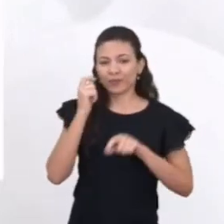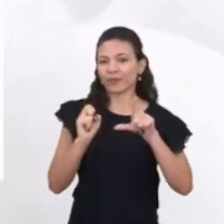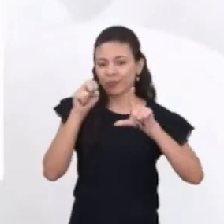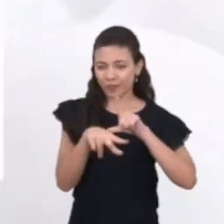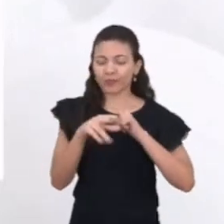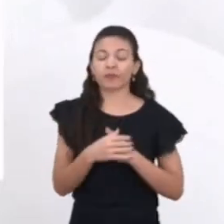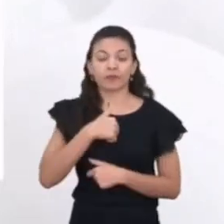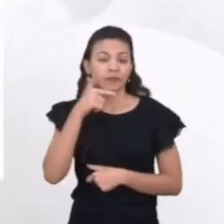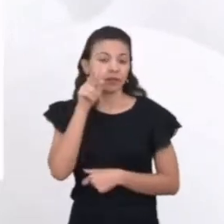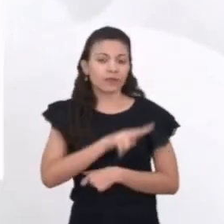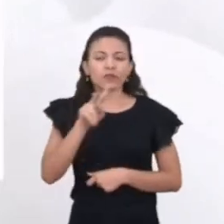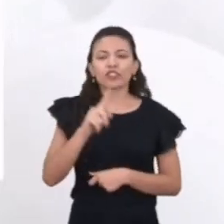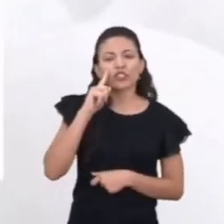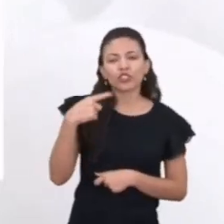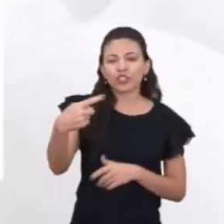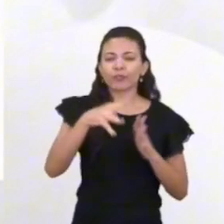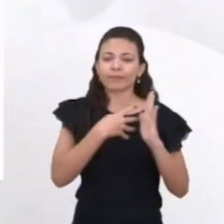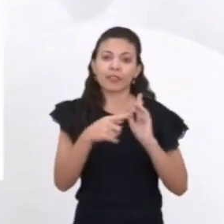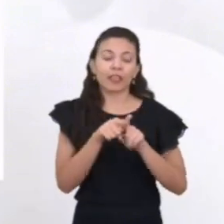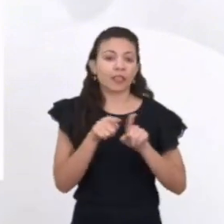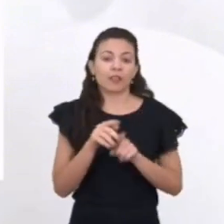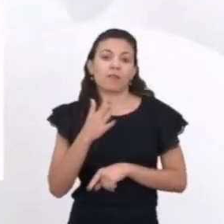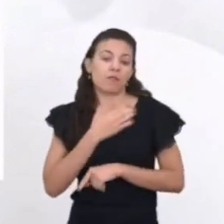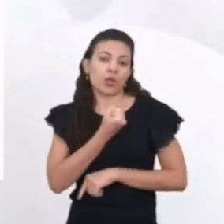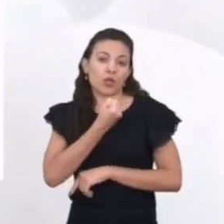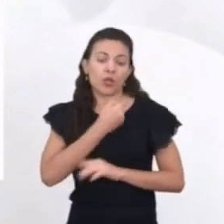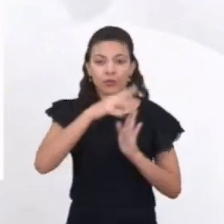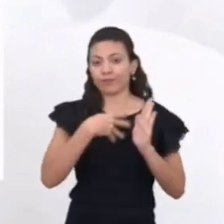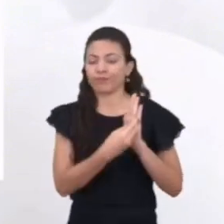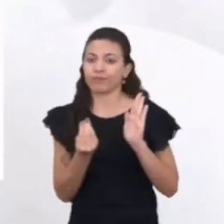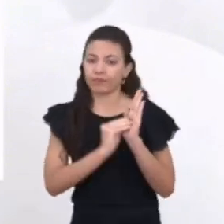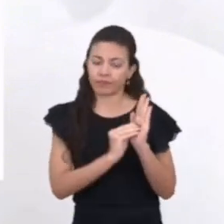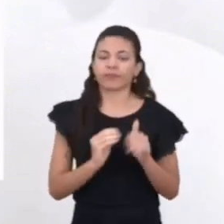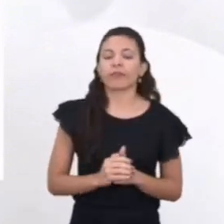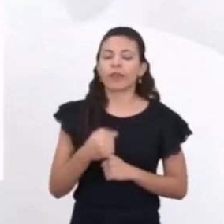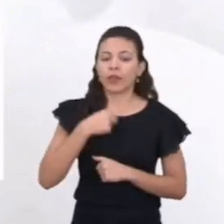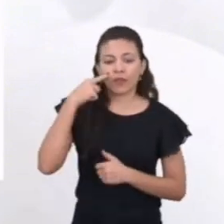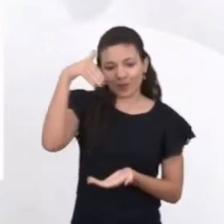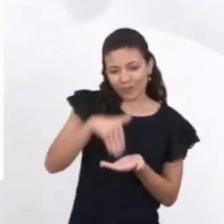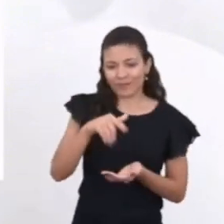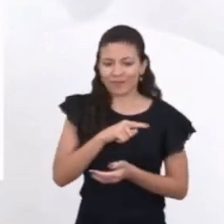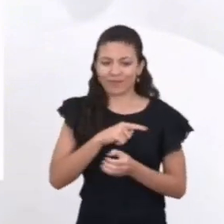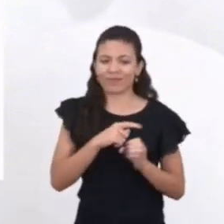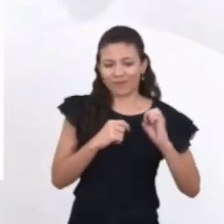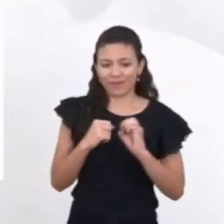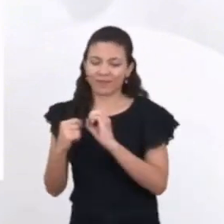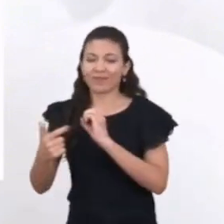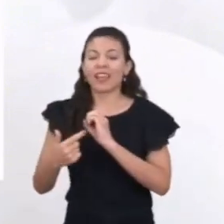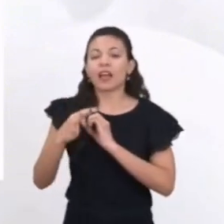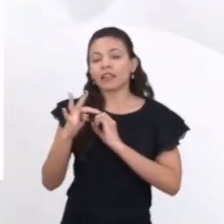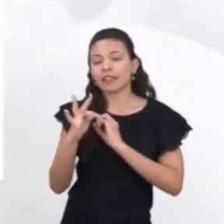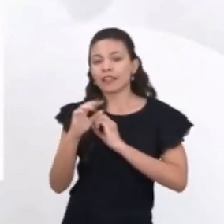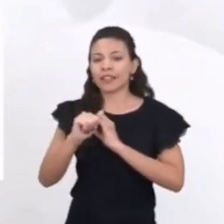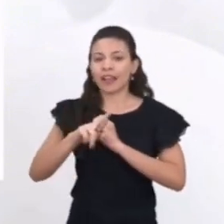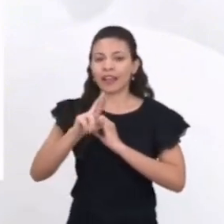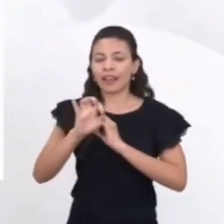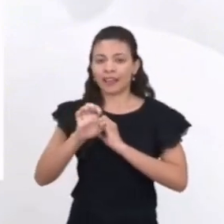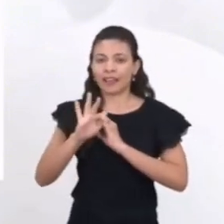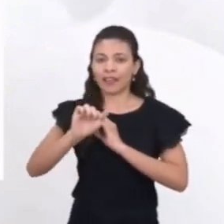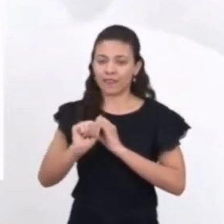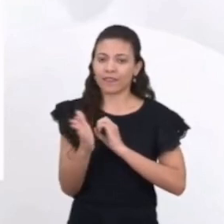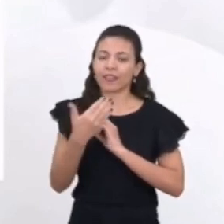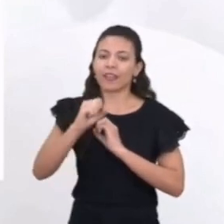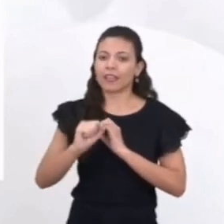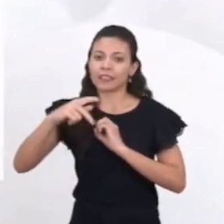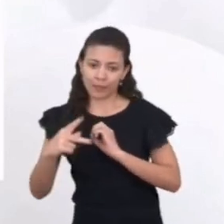Eu vou visualizar ali a minha agenda, o meu boletim, que são outros recursos que estão sendo lançados aí. E eu vou ver ali embaixo o íconezinho do Tarefa SP, ali em plataformas, que é o que importa pra gente agora, tá